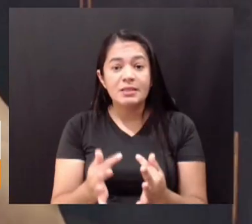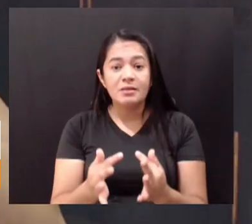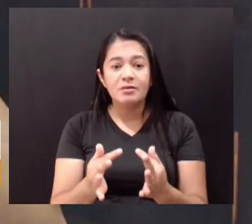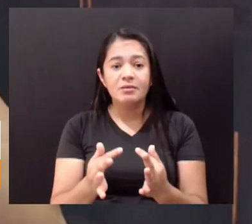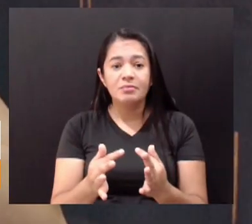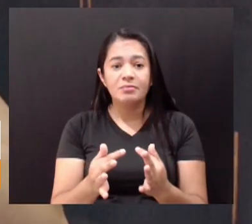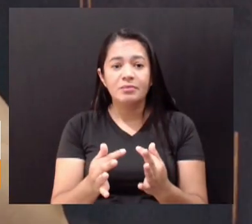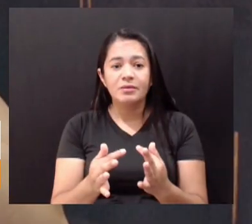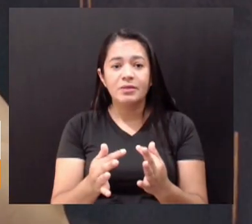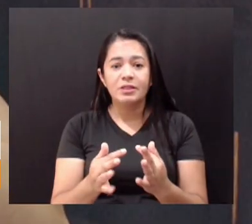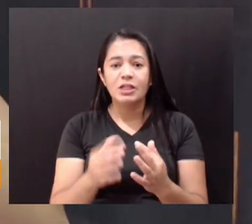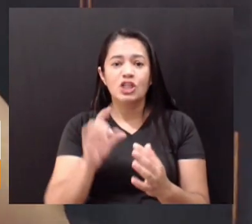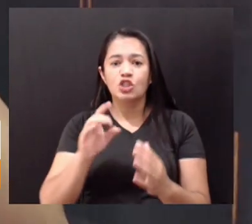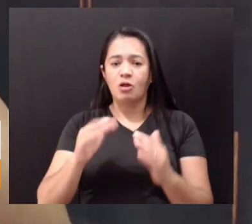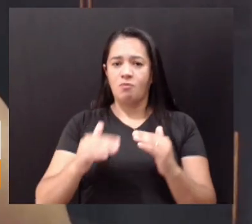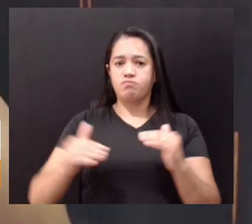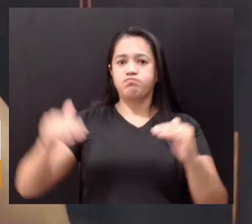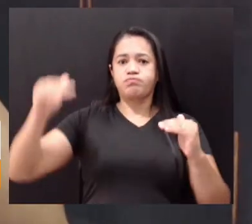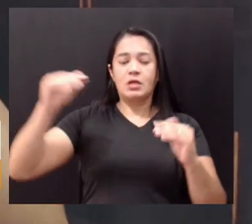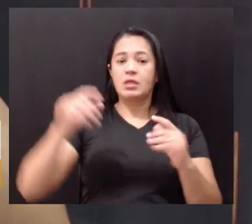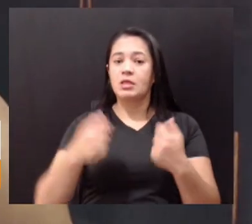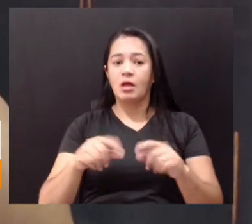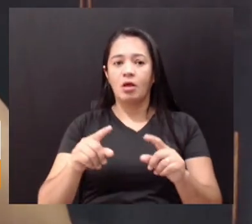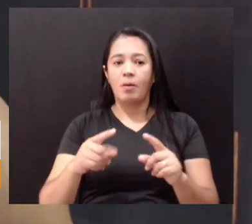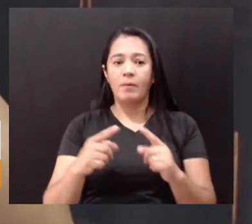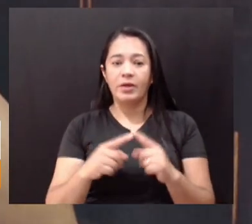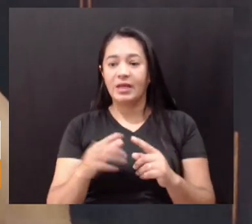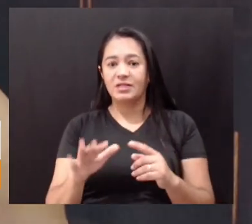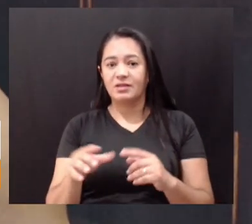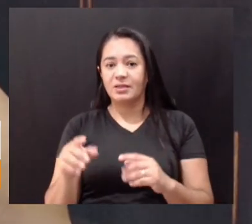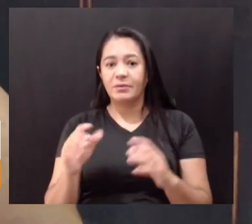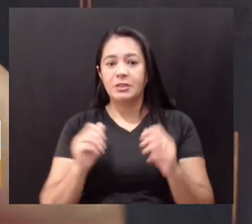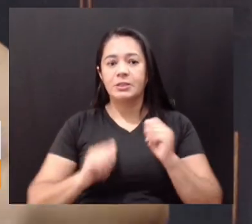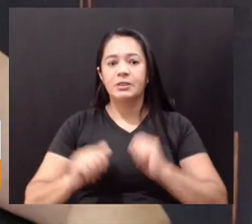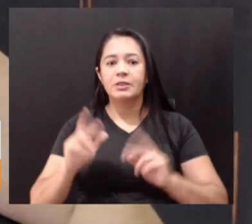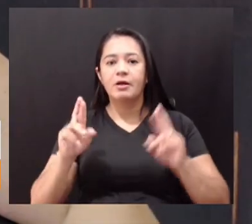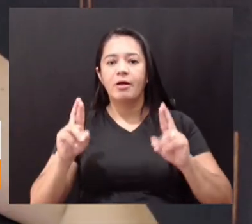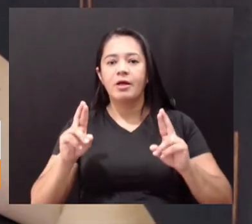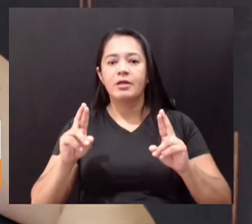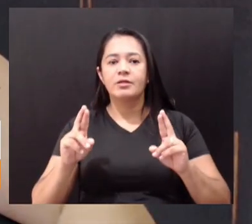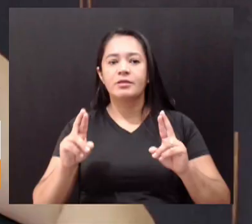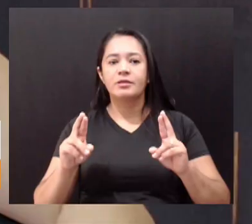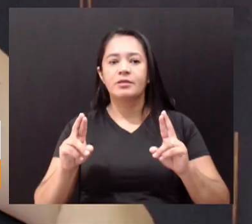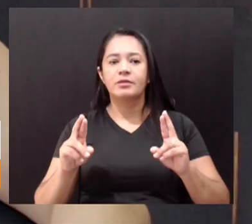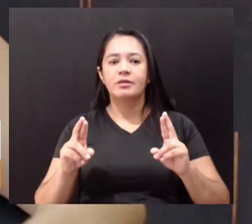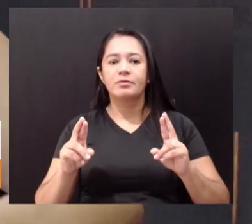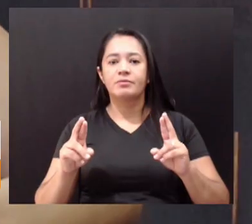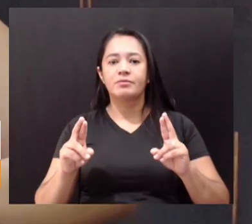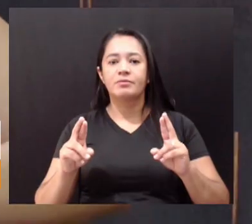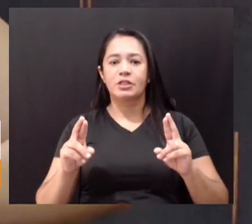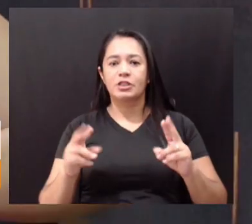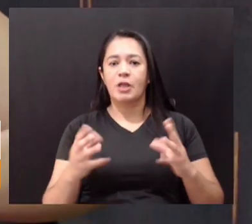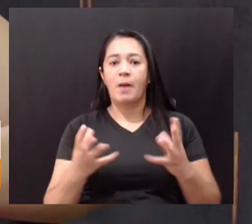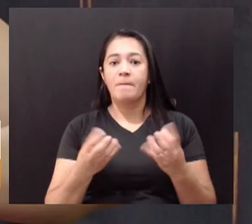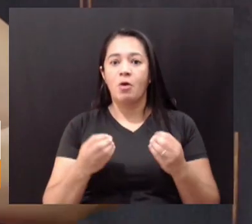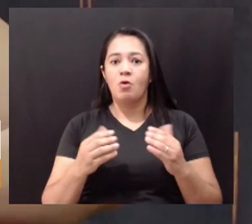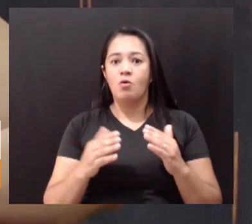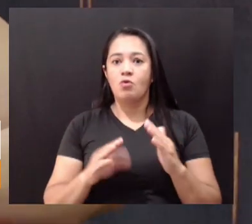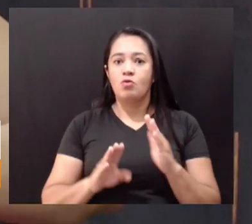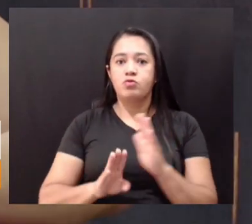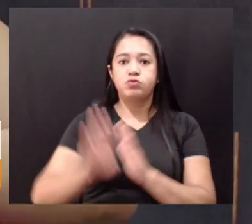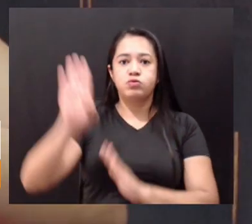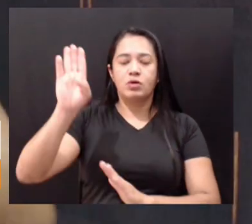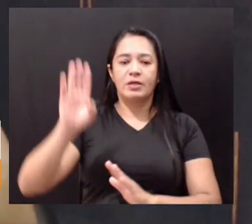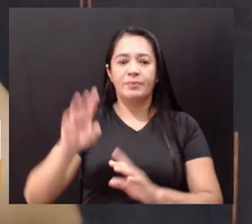porque muitas vezes o que que paralisa? É uma expectativa muito alta sobre si mesmo e da onde se quer chegar, e uma sensação de